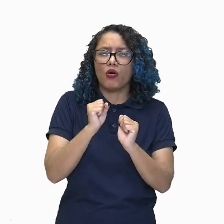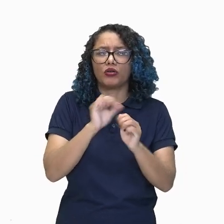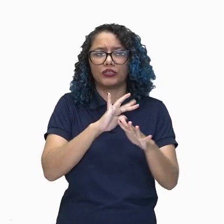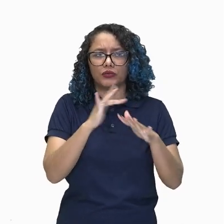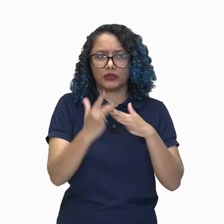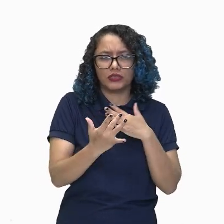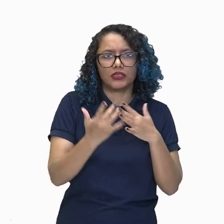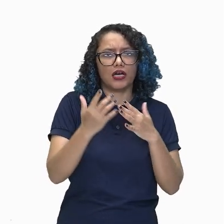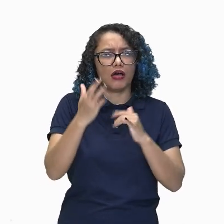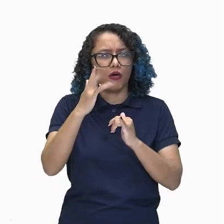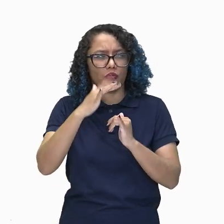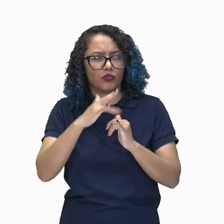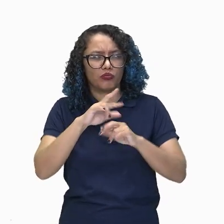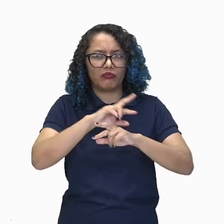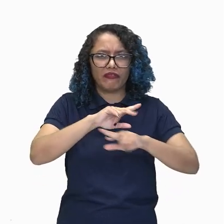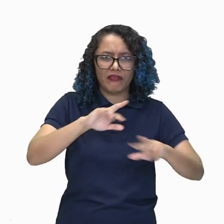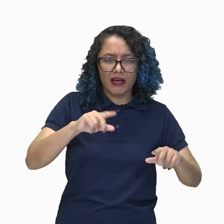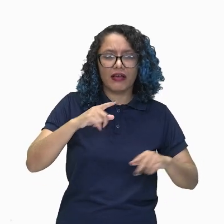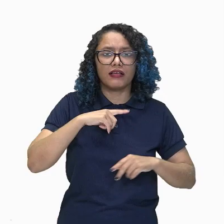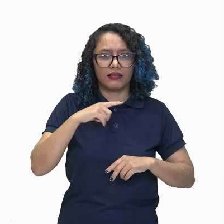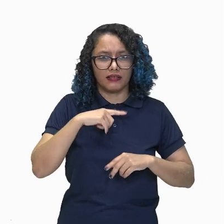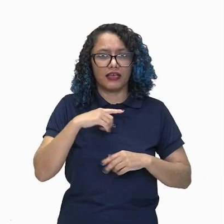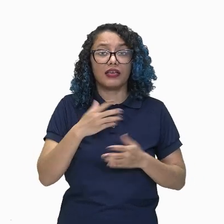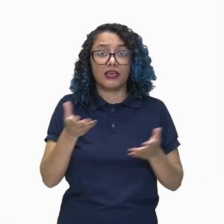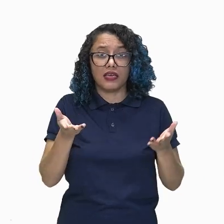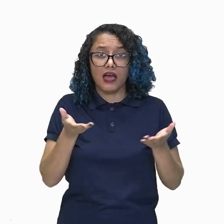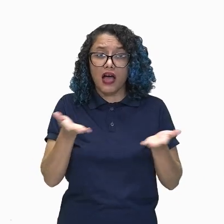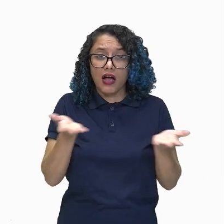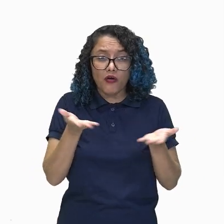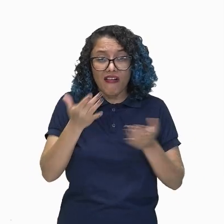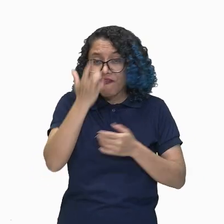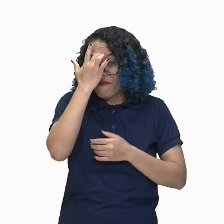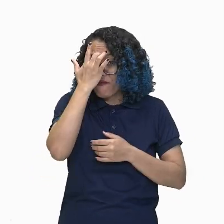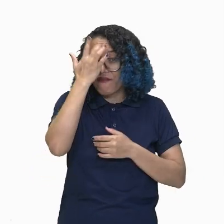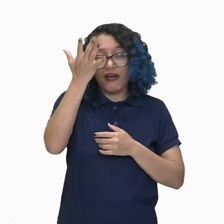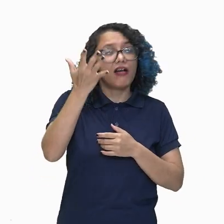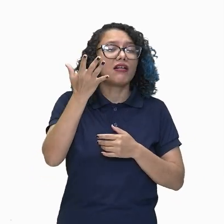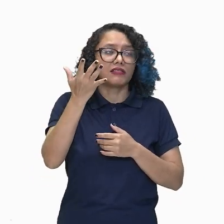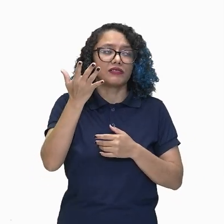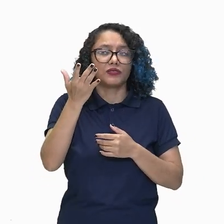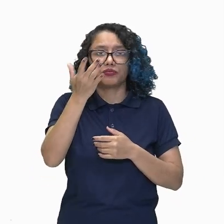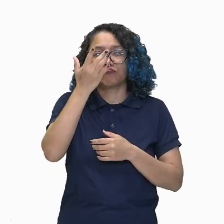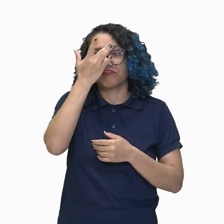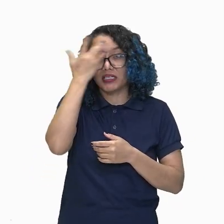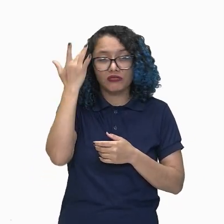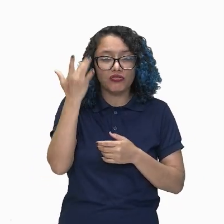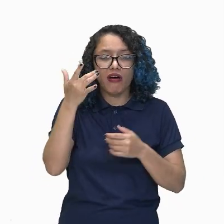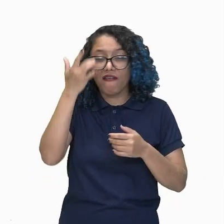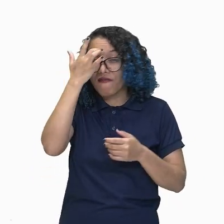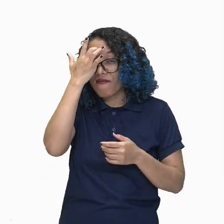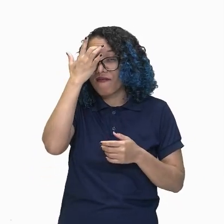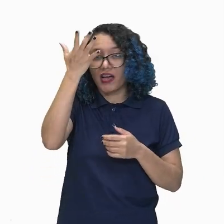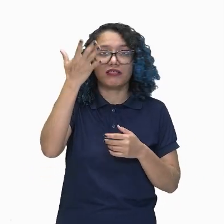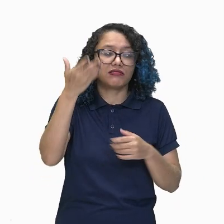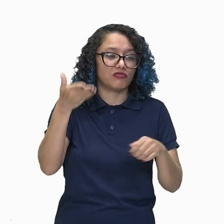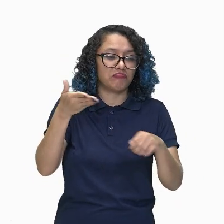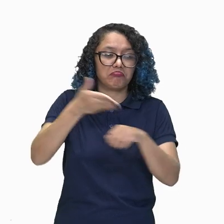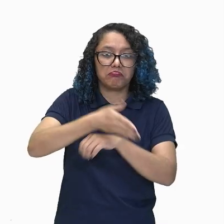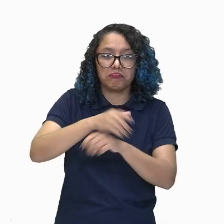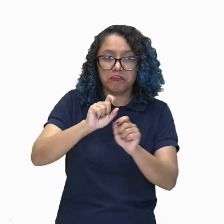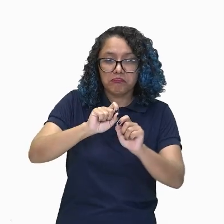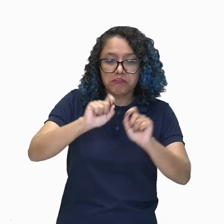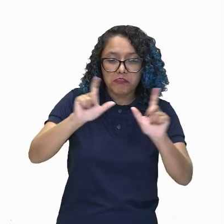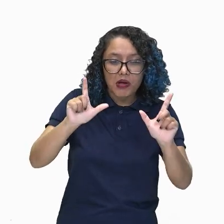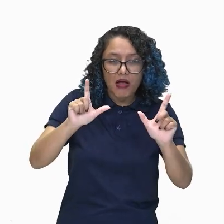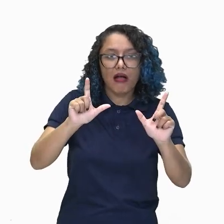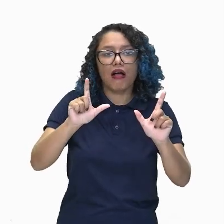YouTube, então está mais acessível, as pessoas têm mais acessibilidade, né? Então,